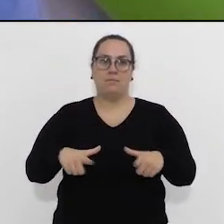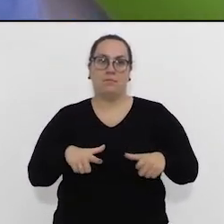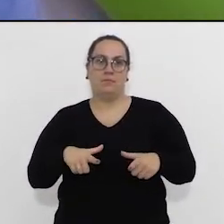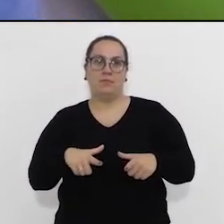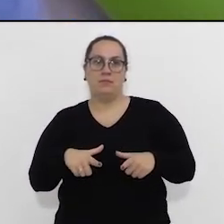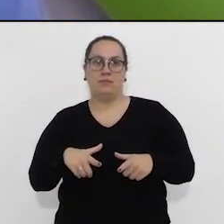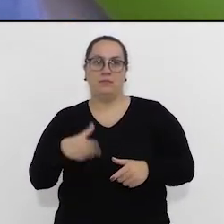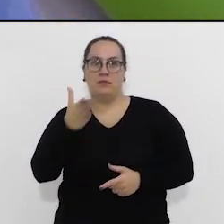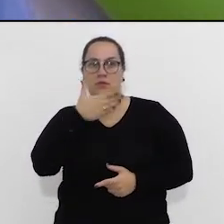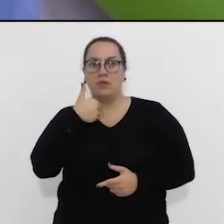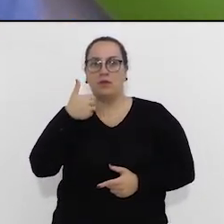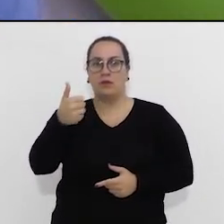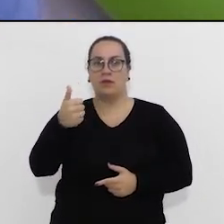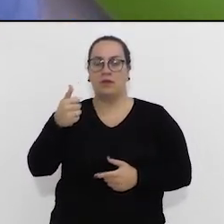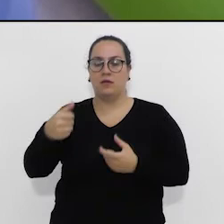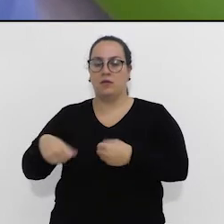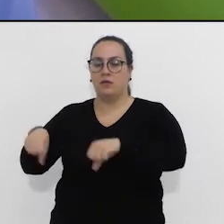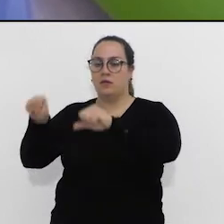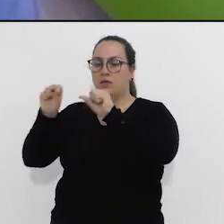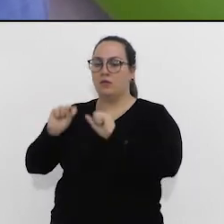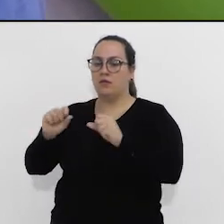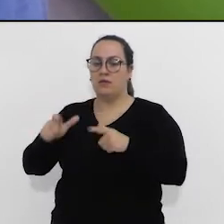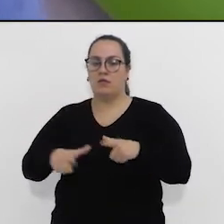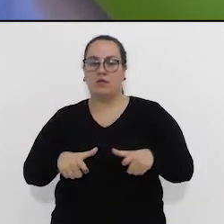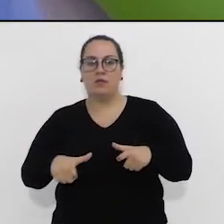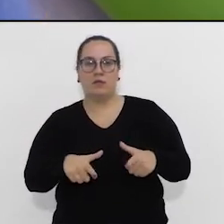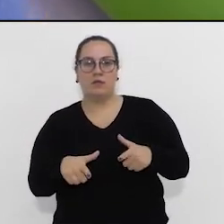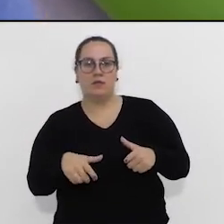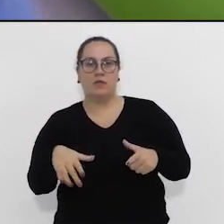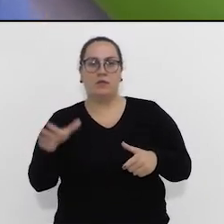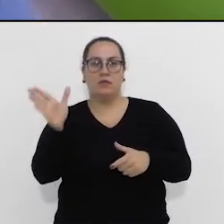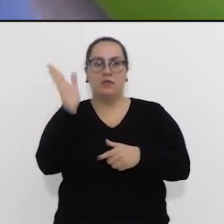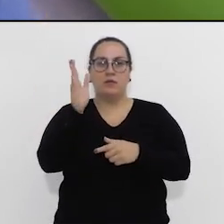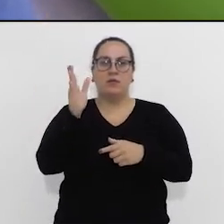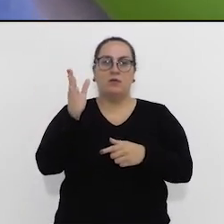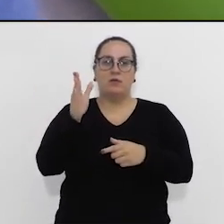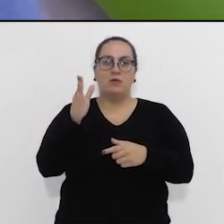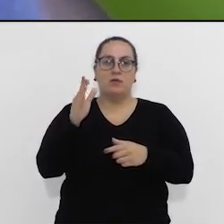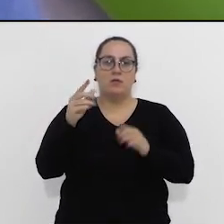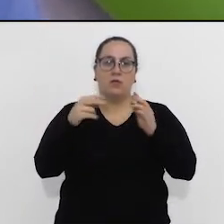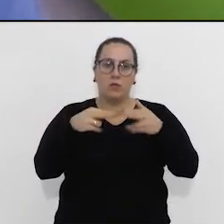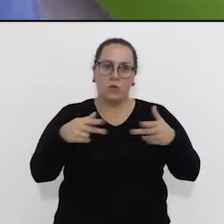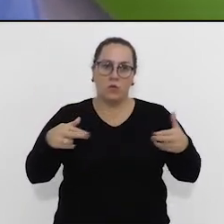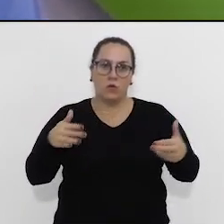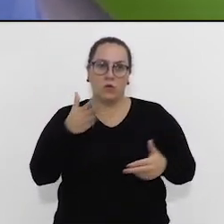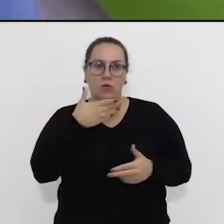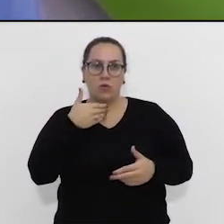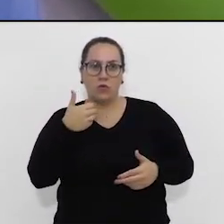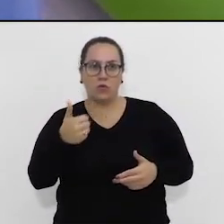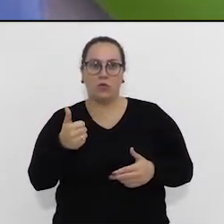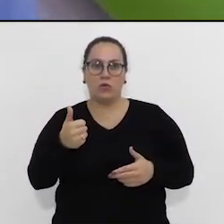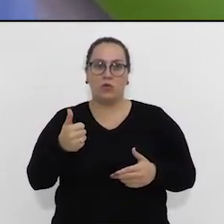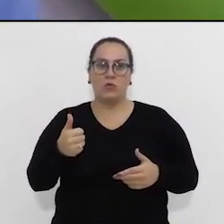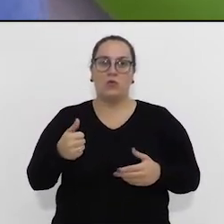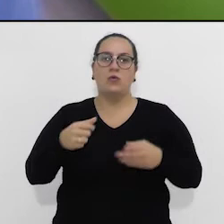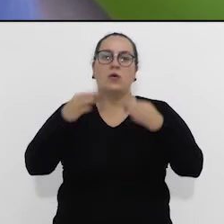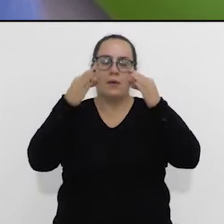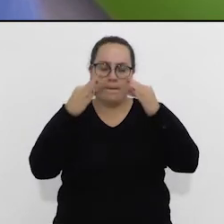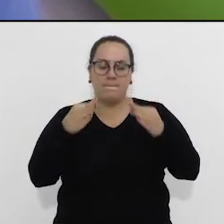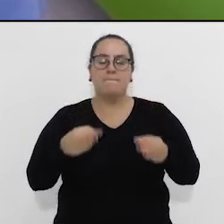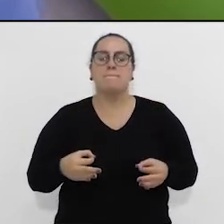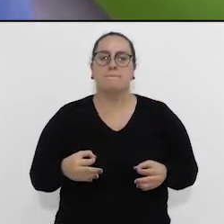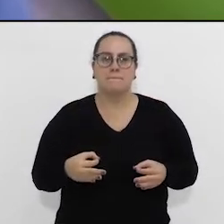virá para Avaré trazer emprego não poluindo local que nós poderemos oferecer a ela poderemos ir caminhando acho que